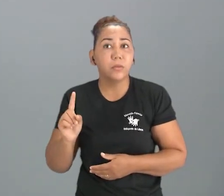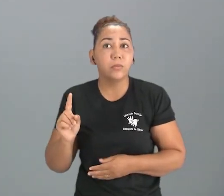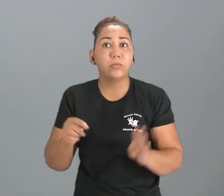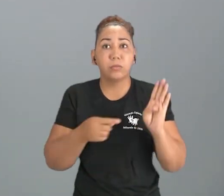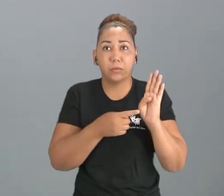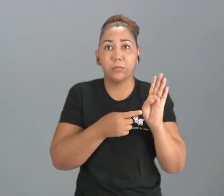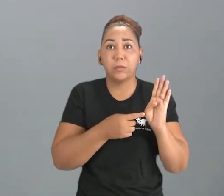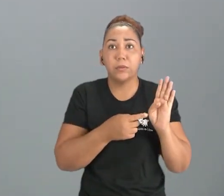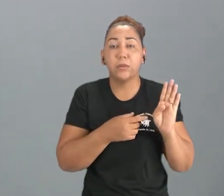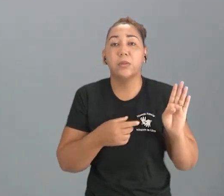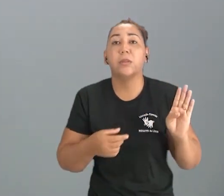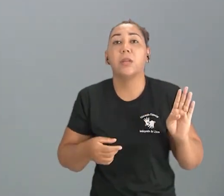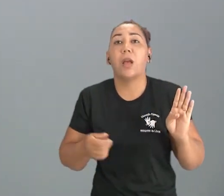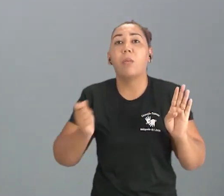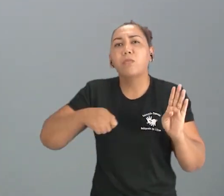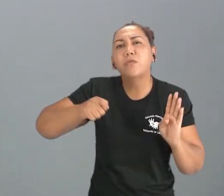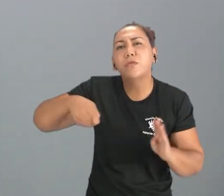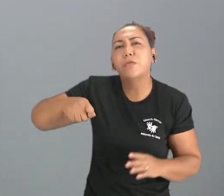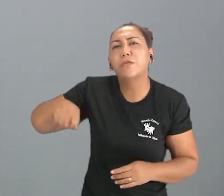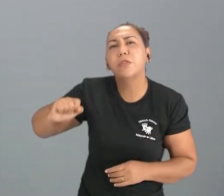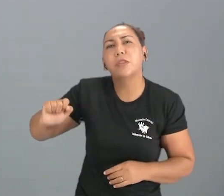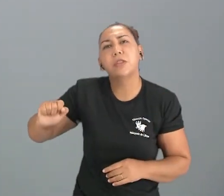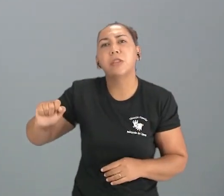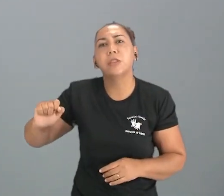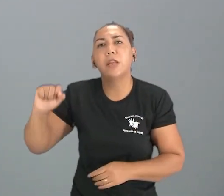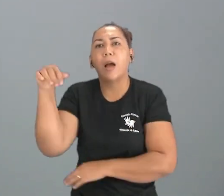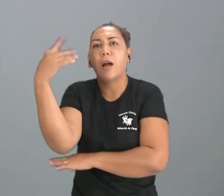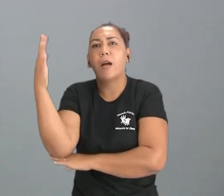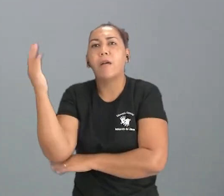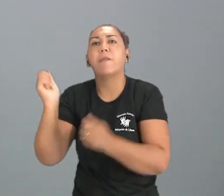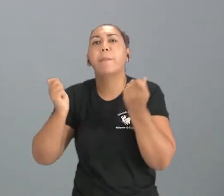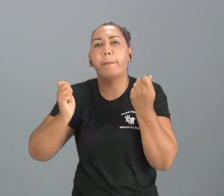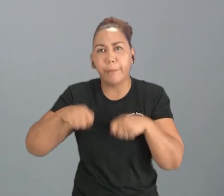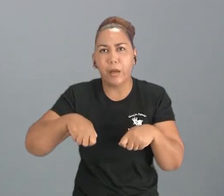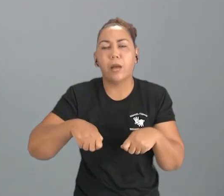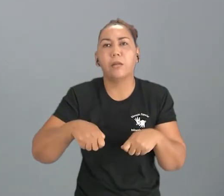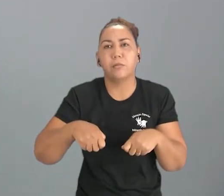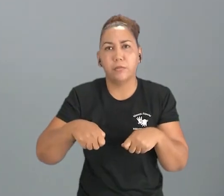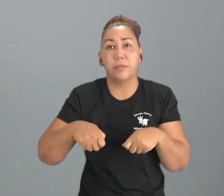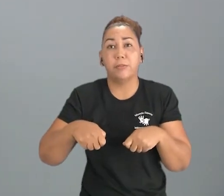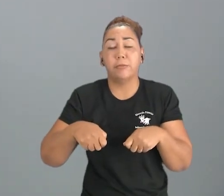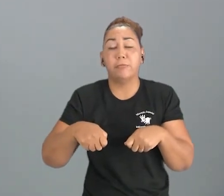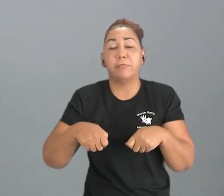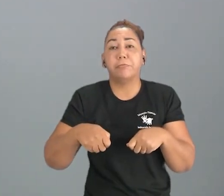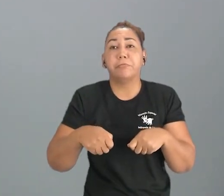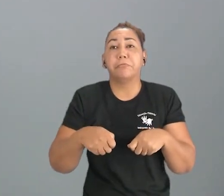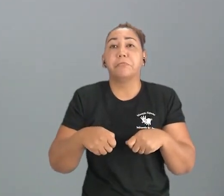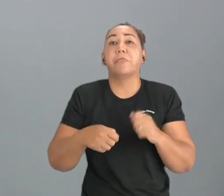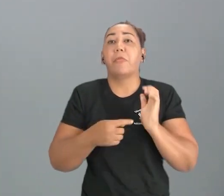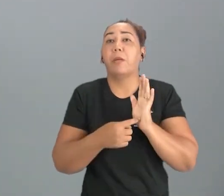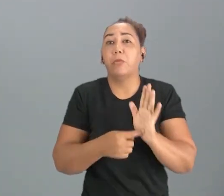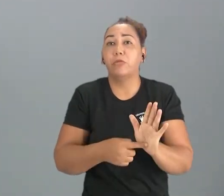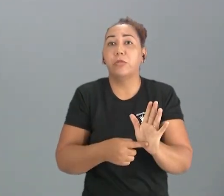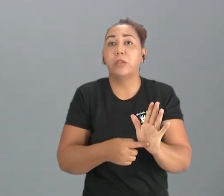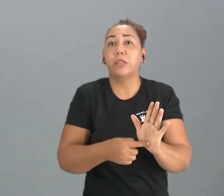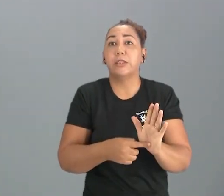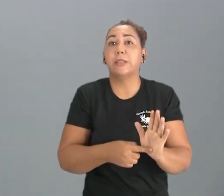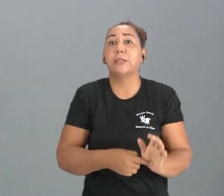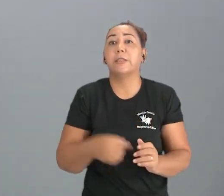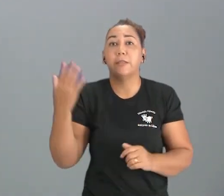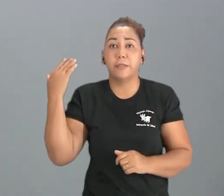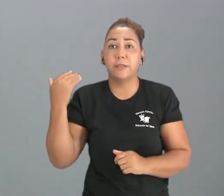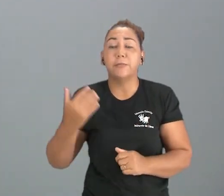B a escrita, né, da árvore de possibilidades, né, daquele diagrama lá que nós mostramos na letra